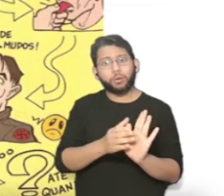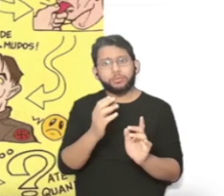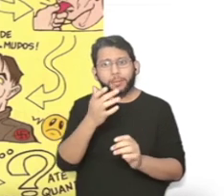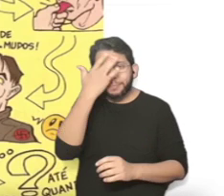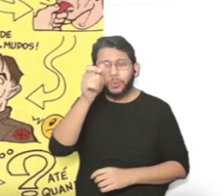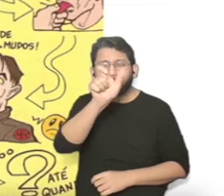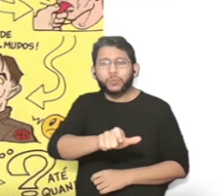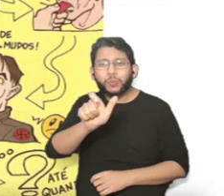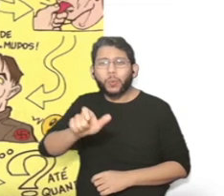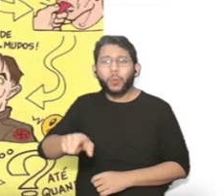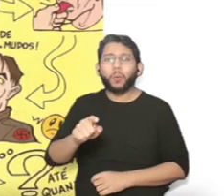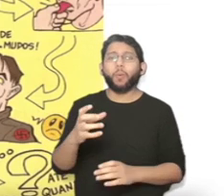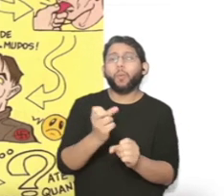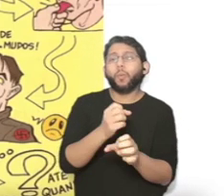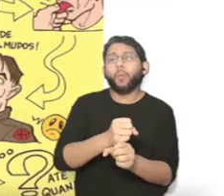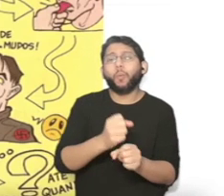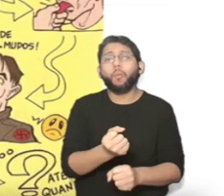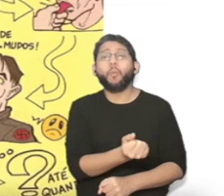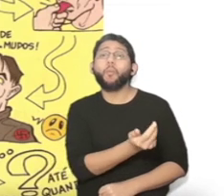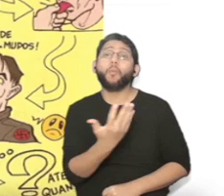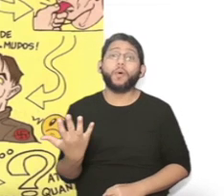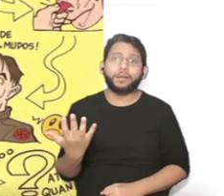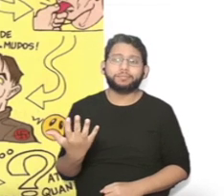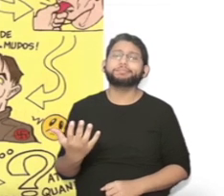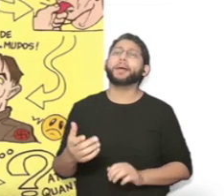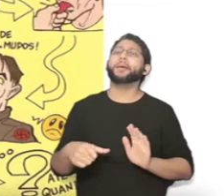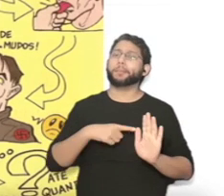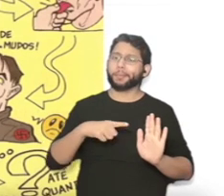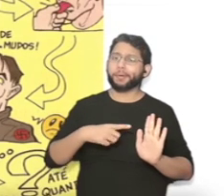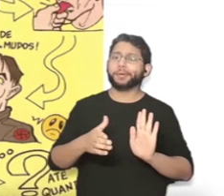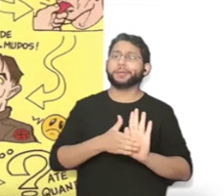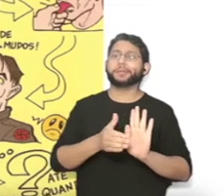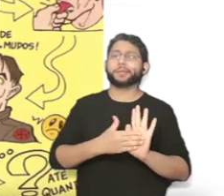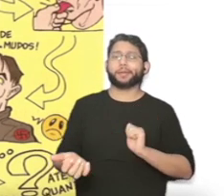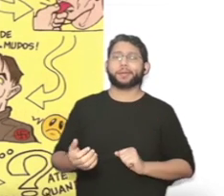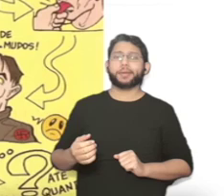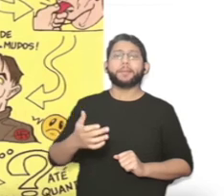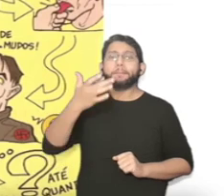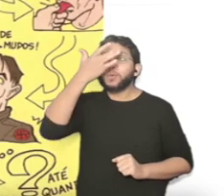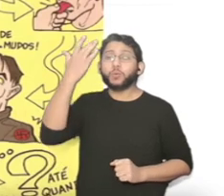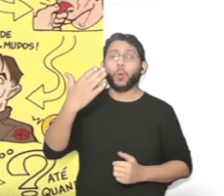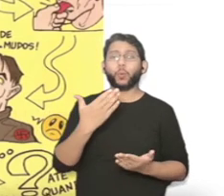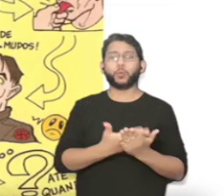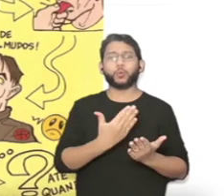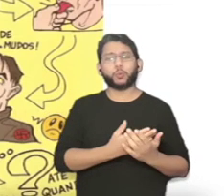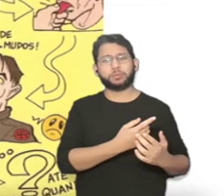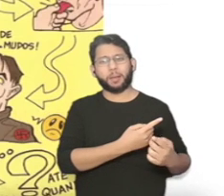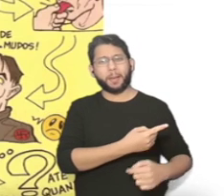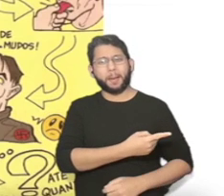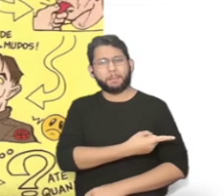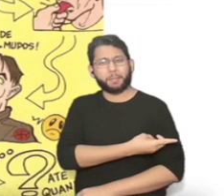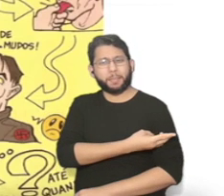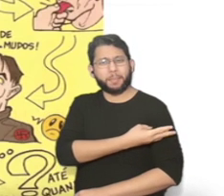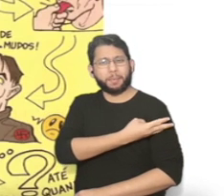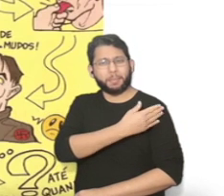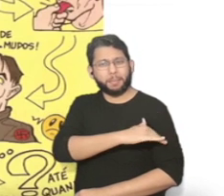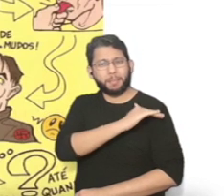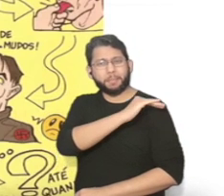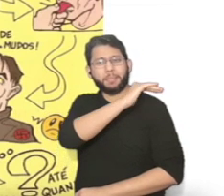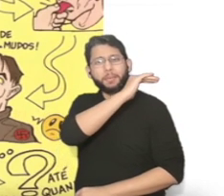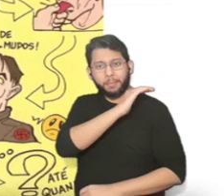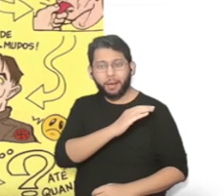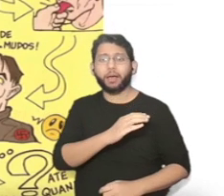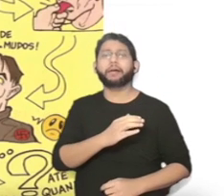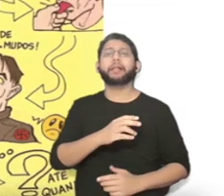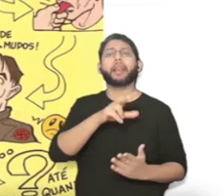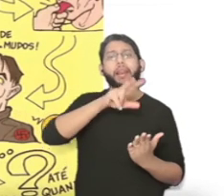reduziu bastante o número de pessoas com grau mais alto de escolaridade ou mesmo de domínio da leitura escrita,